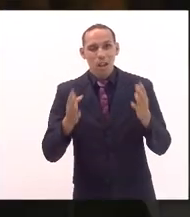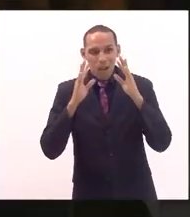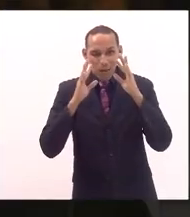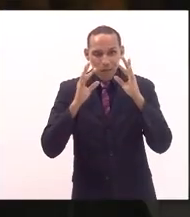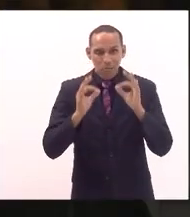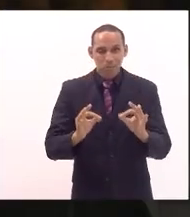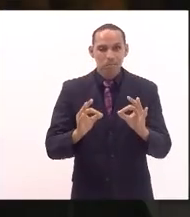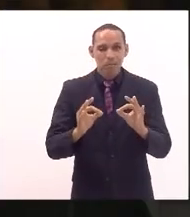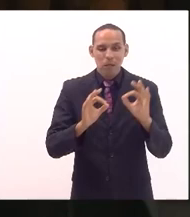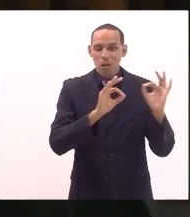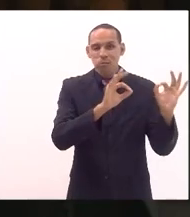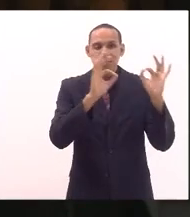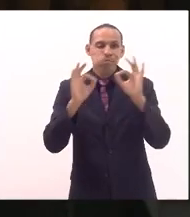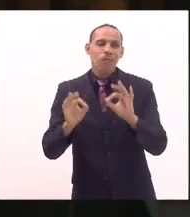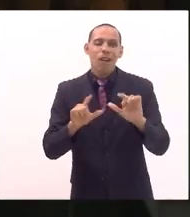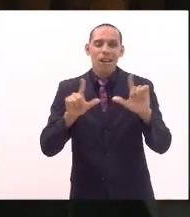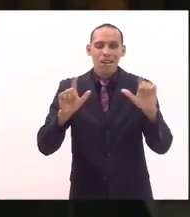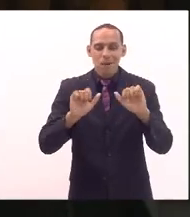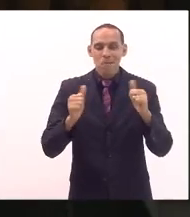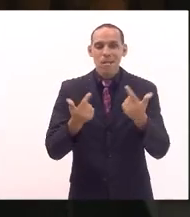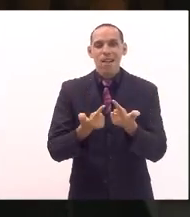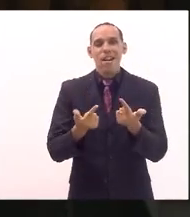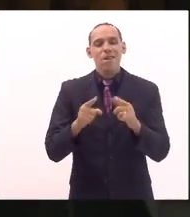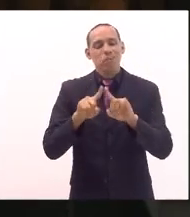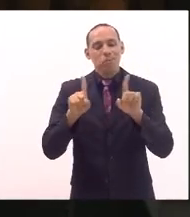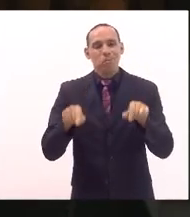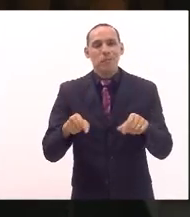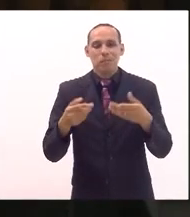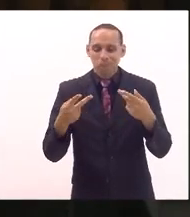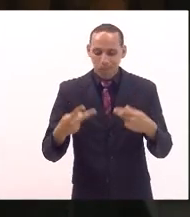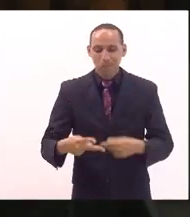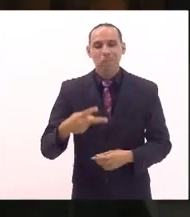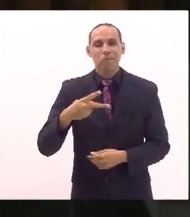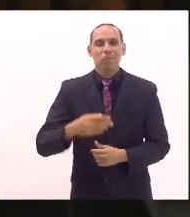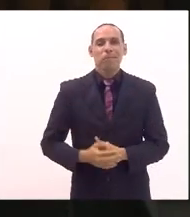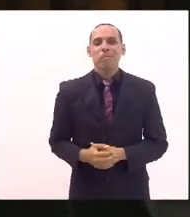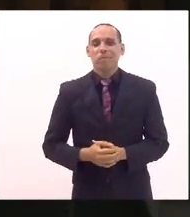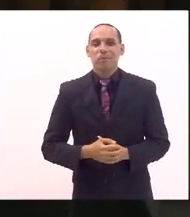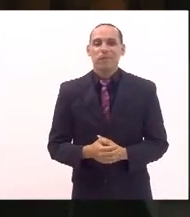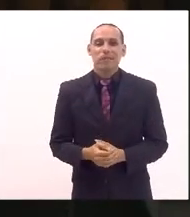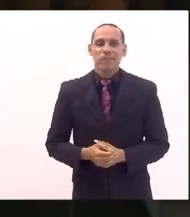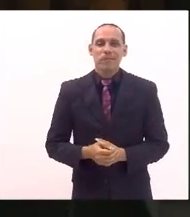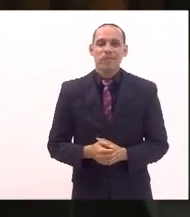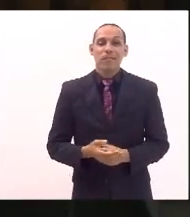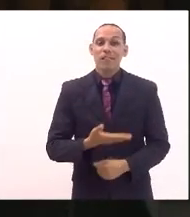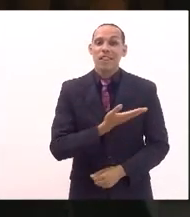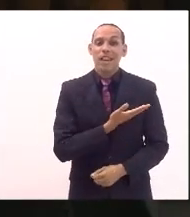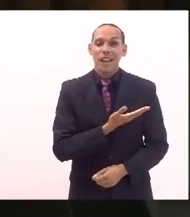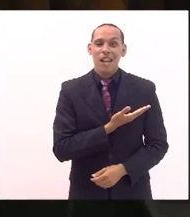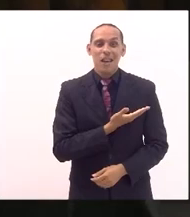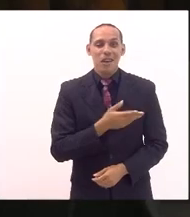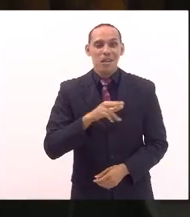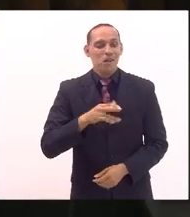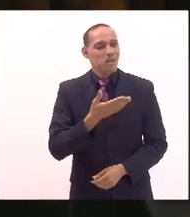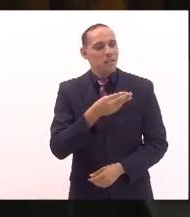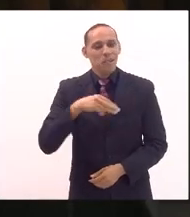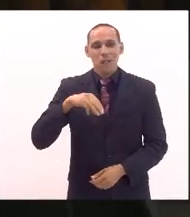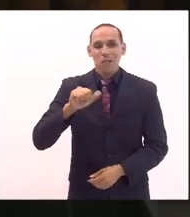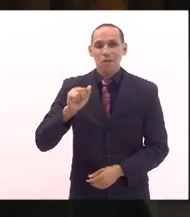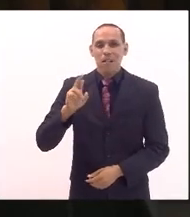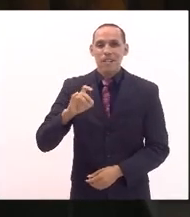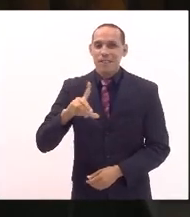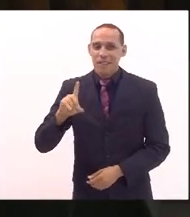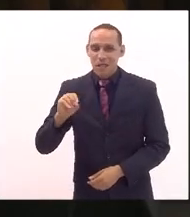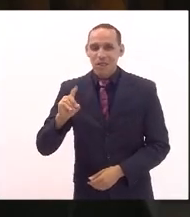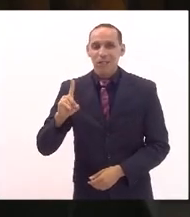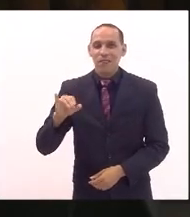assistem pela TV alerj todos os servidores da casa e o meu amigo meu irmão Marcelo Dino que tá